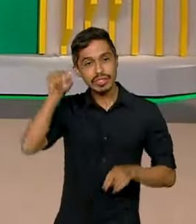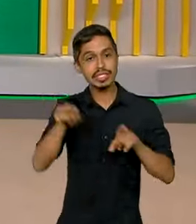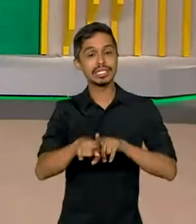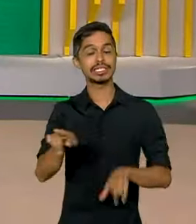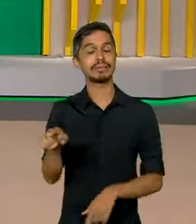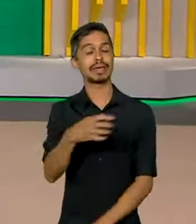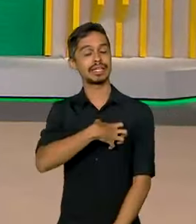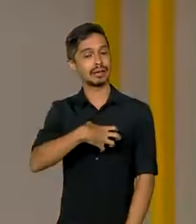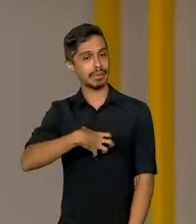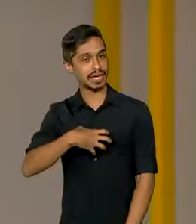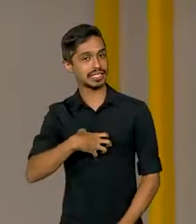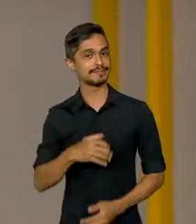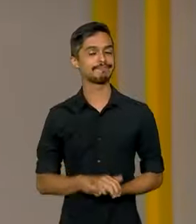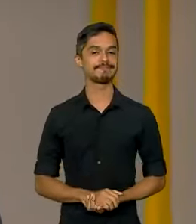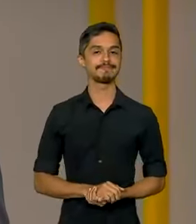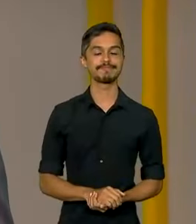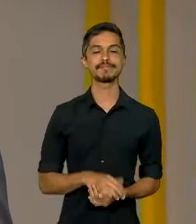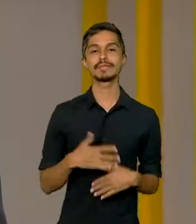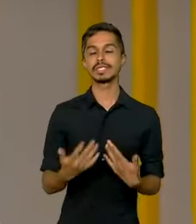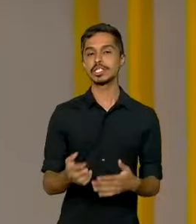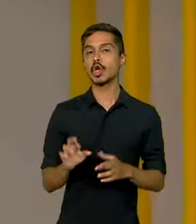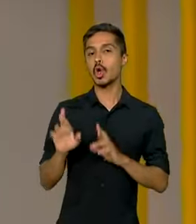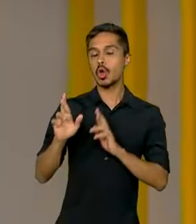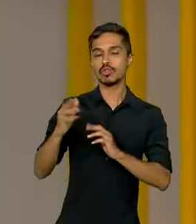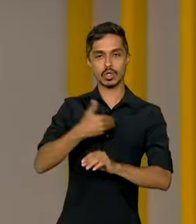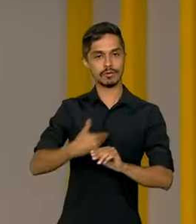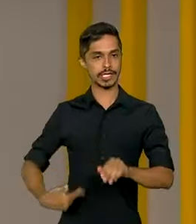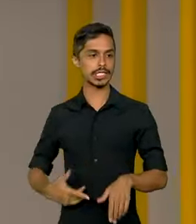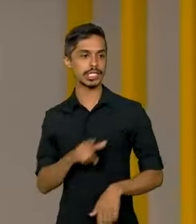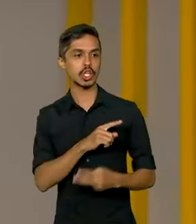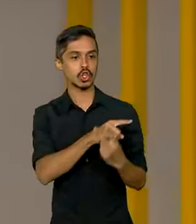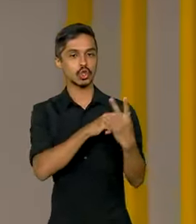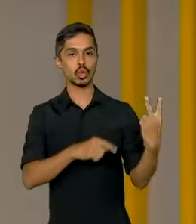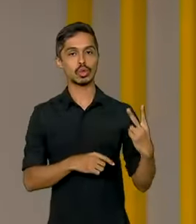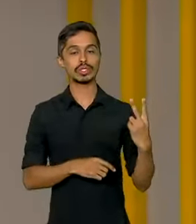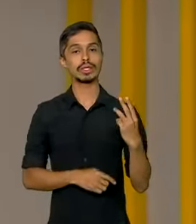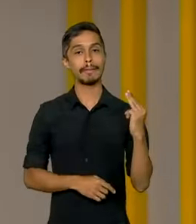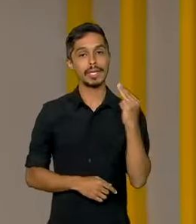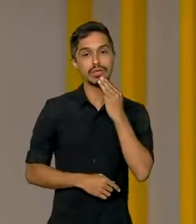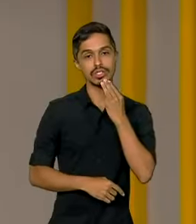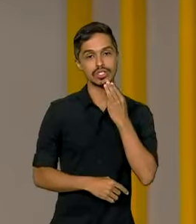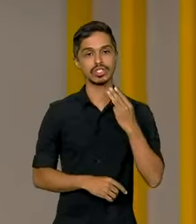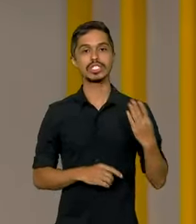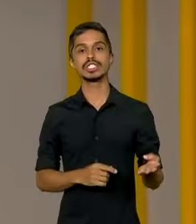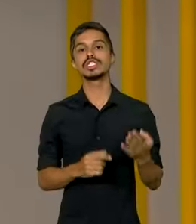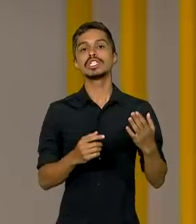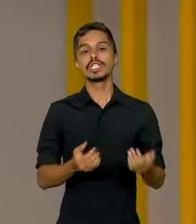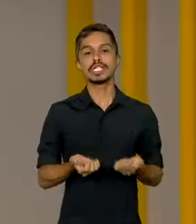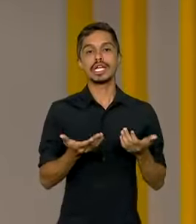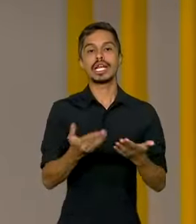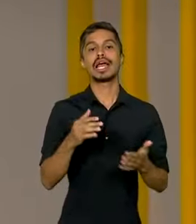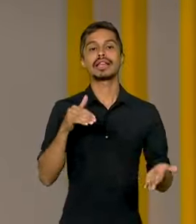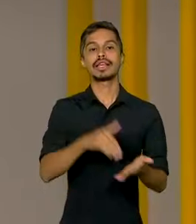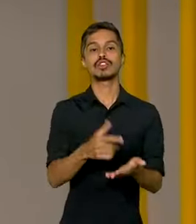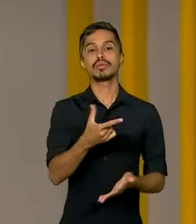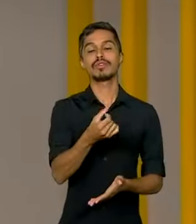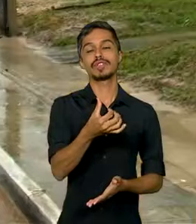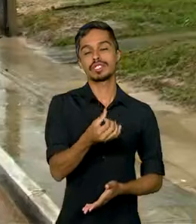na Bahia. A expectativa do governo é que 2 milhões de unidades sejam entregues até 2026.